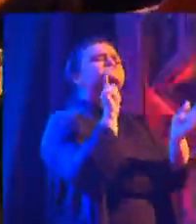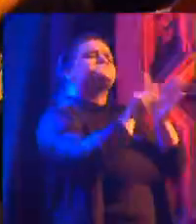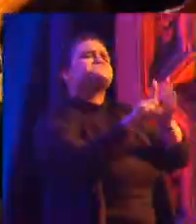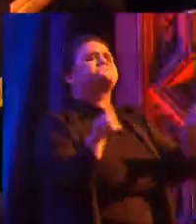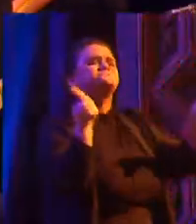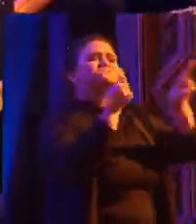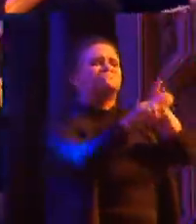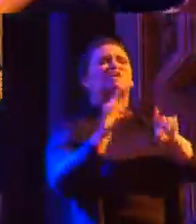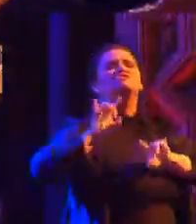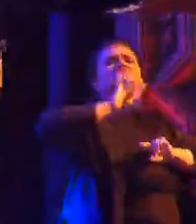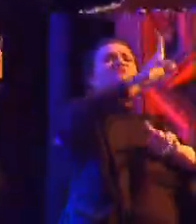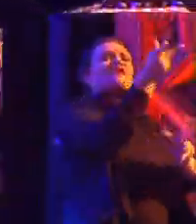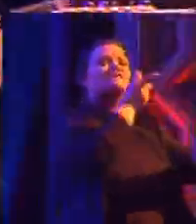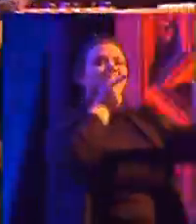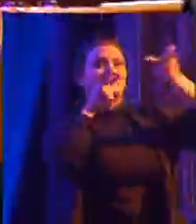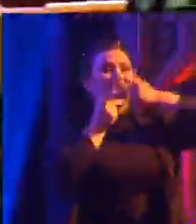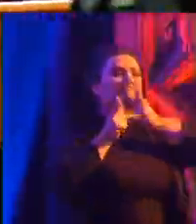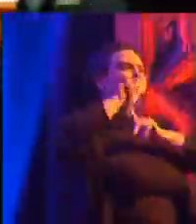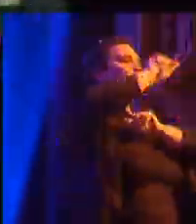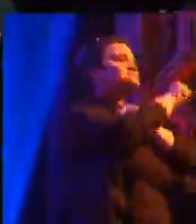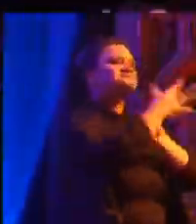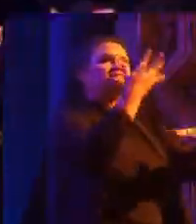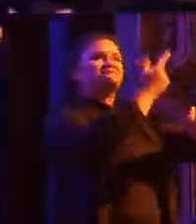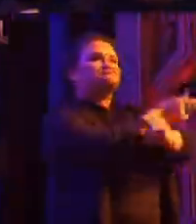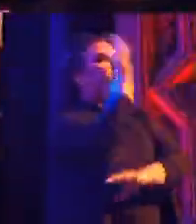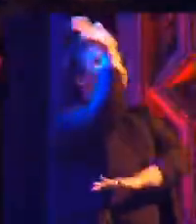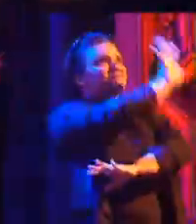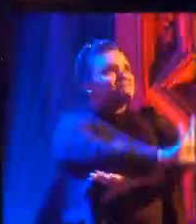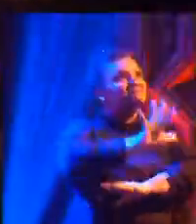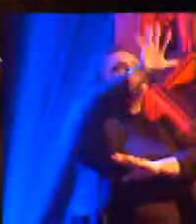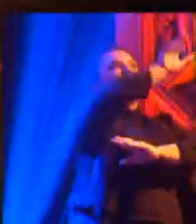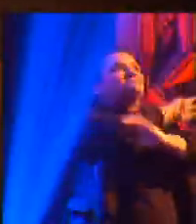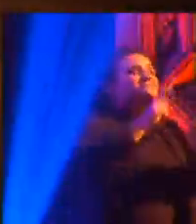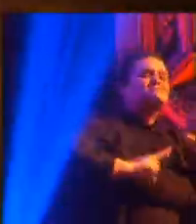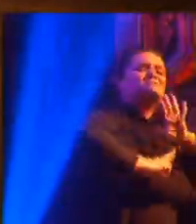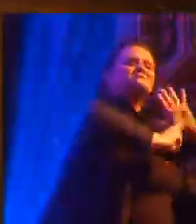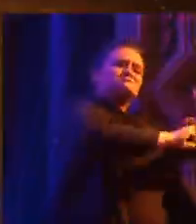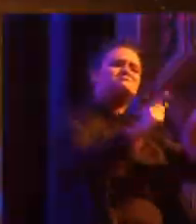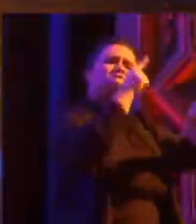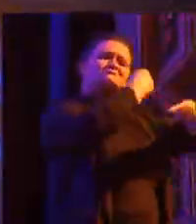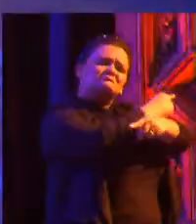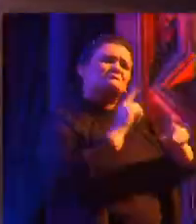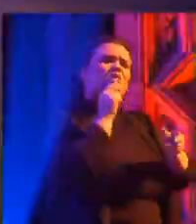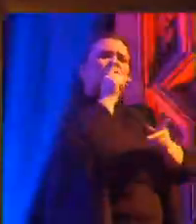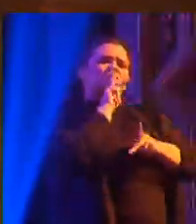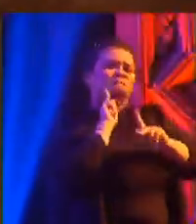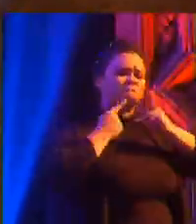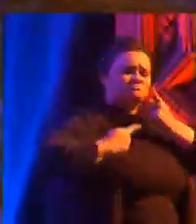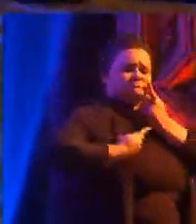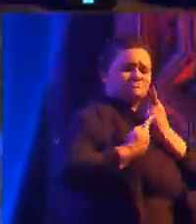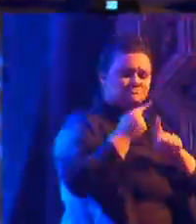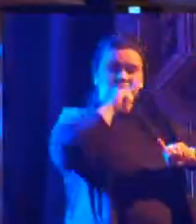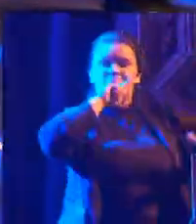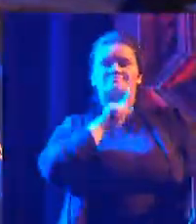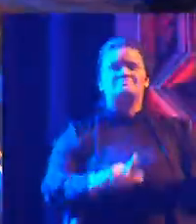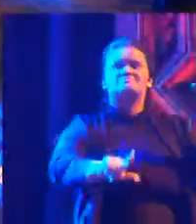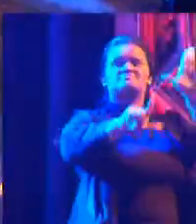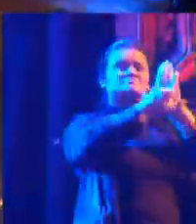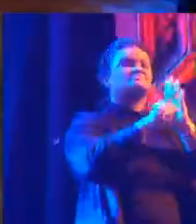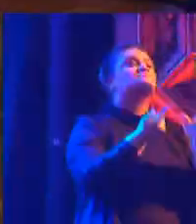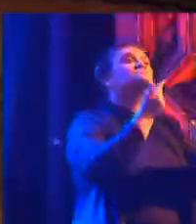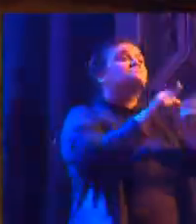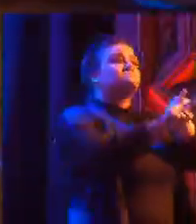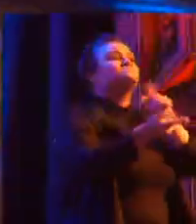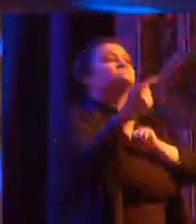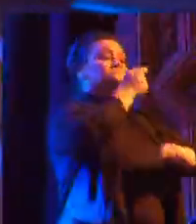eu falar, aquela está no ar, tem aquela do seu prêmio, representando o global. Hip hop tá na veia, rap na lata central, Merenguete, Dona